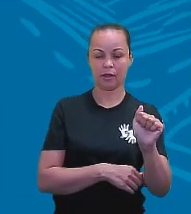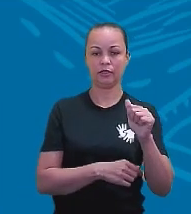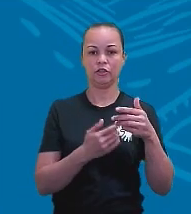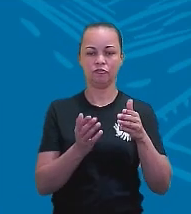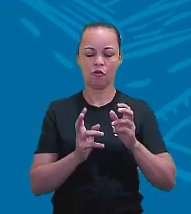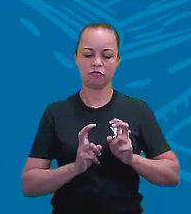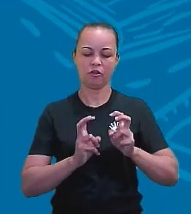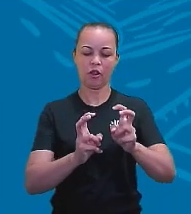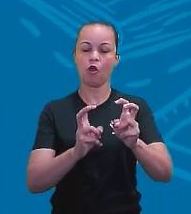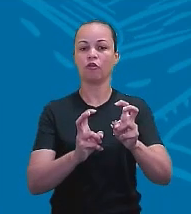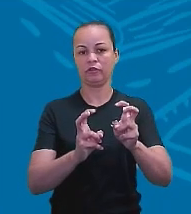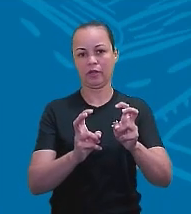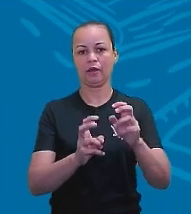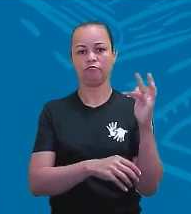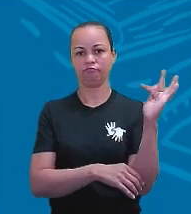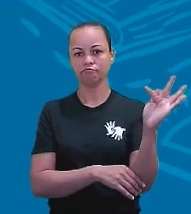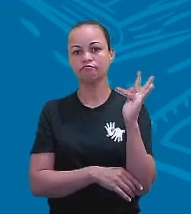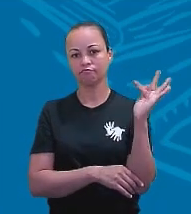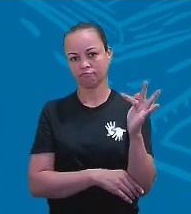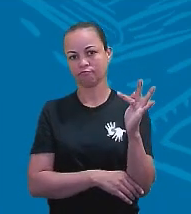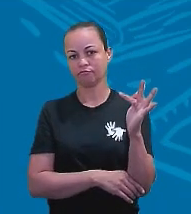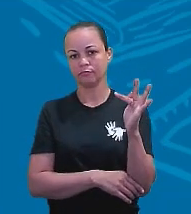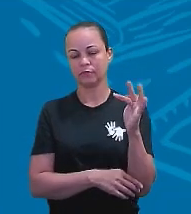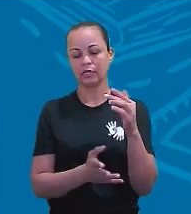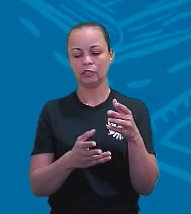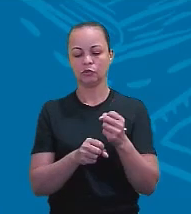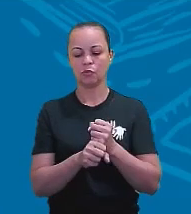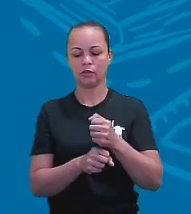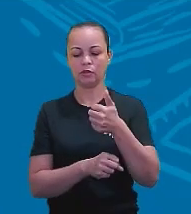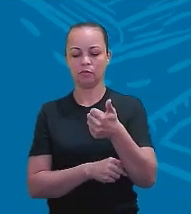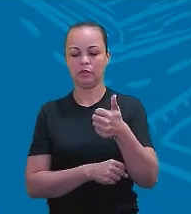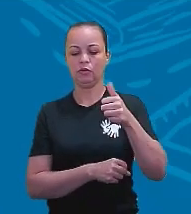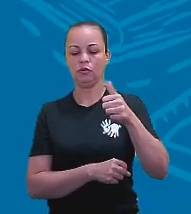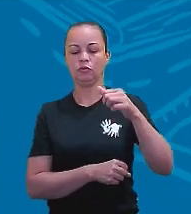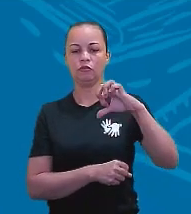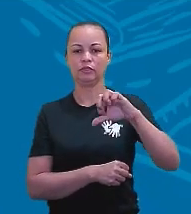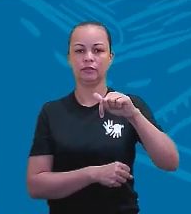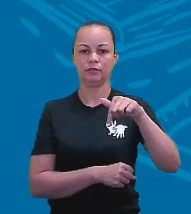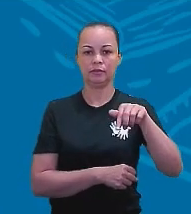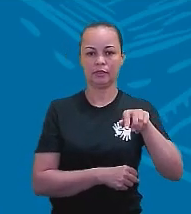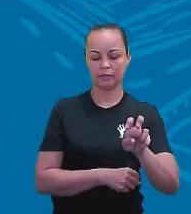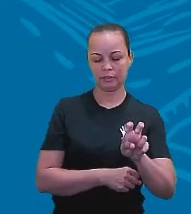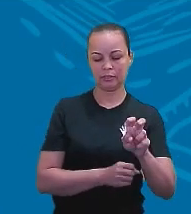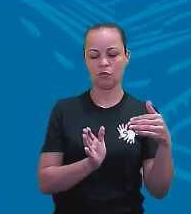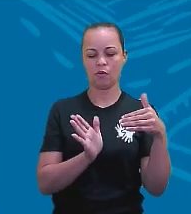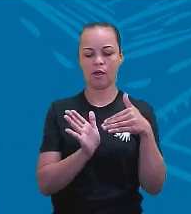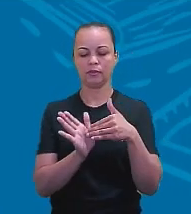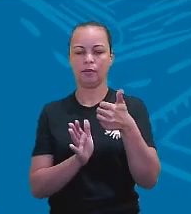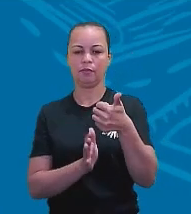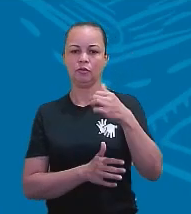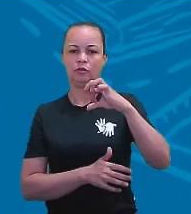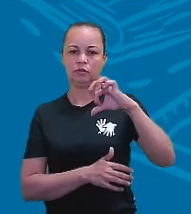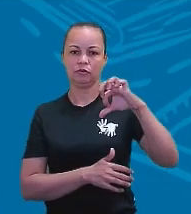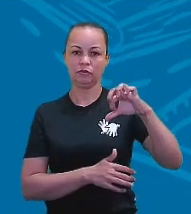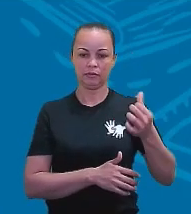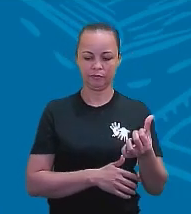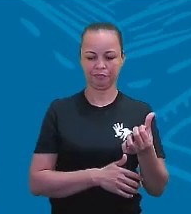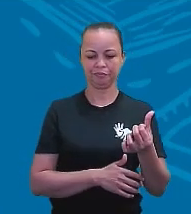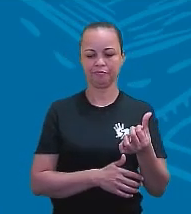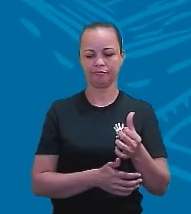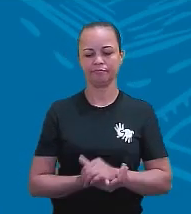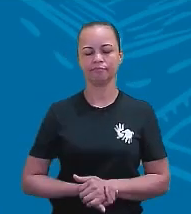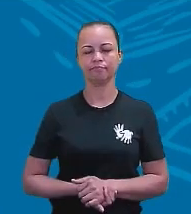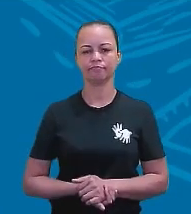rodovia ferroviária federal em 1975 até 1996. Então, a